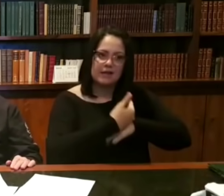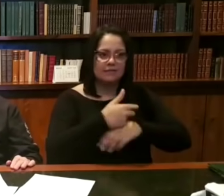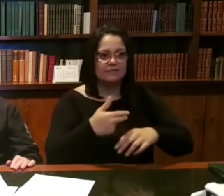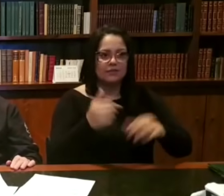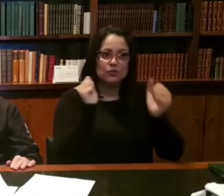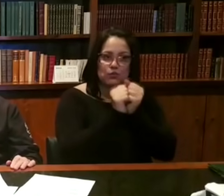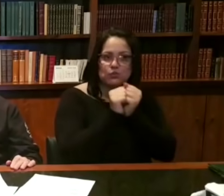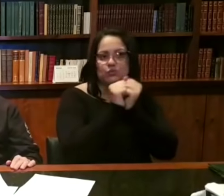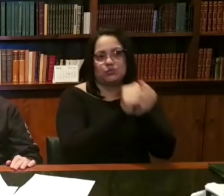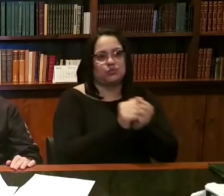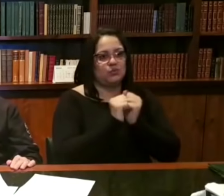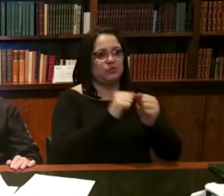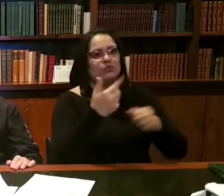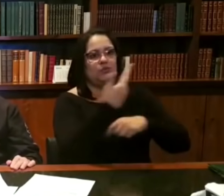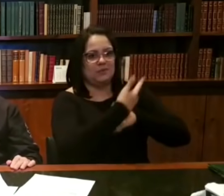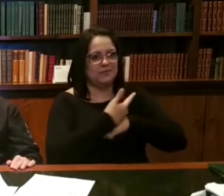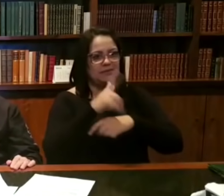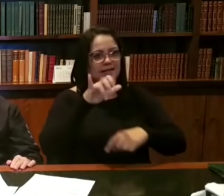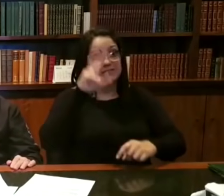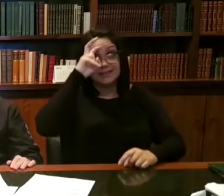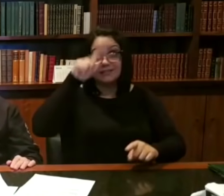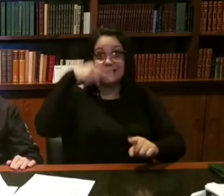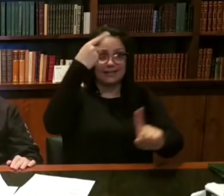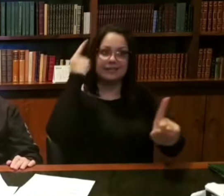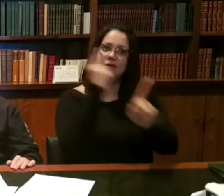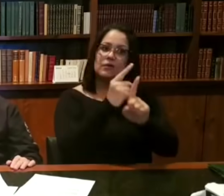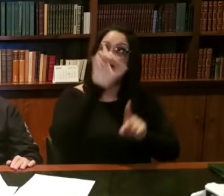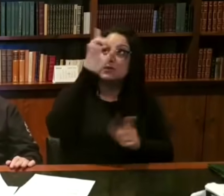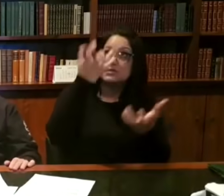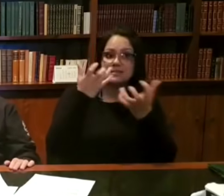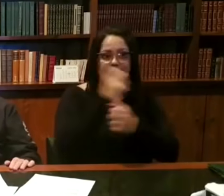pelo acompanhar a nossa live. E até quinta-feira que vem, se Deus quiser. Um abraço a todos.